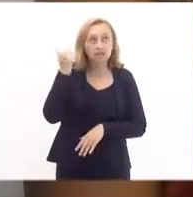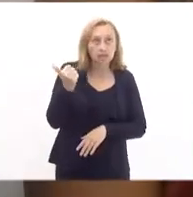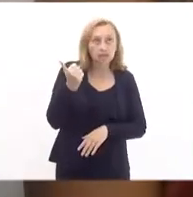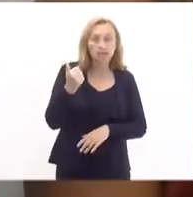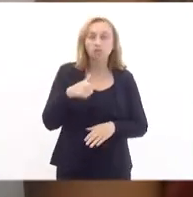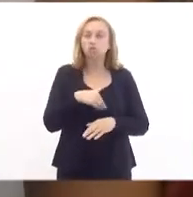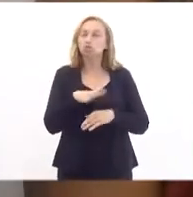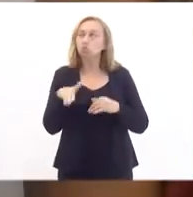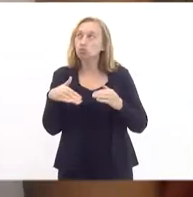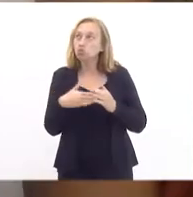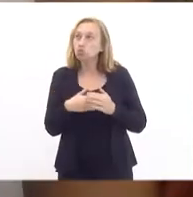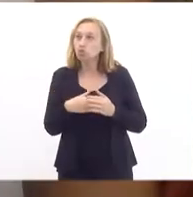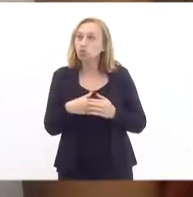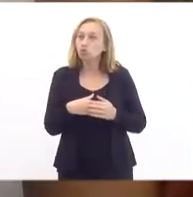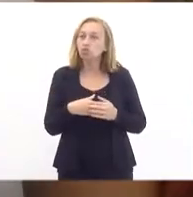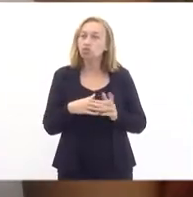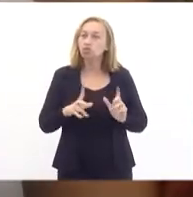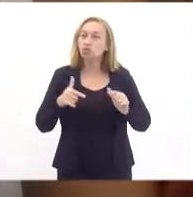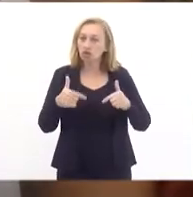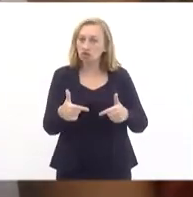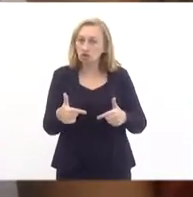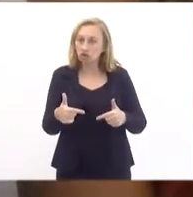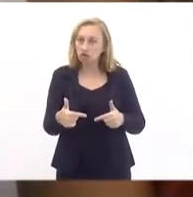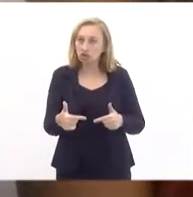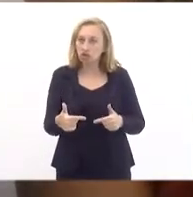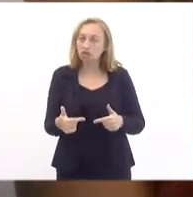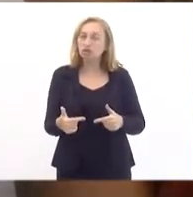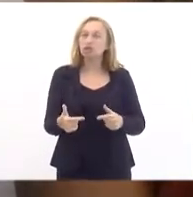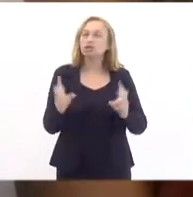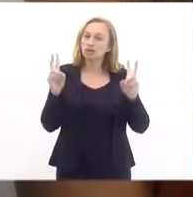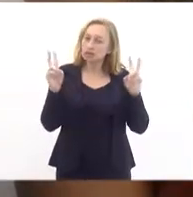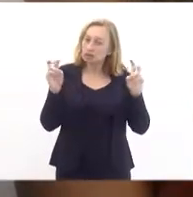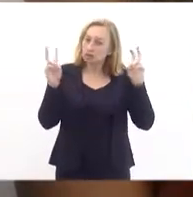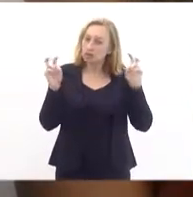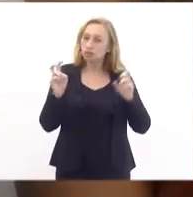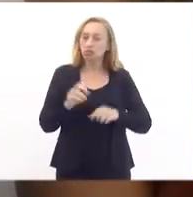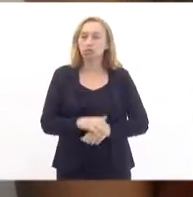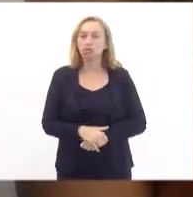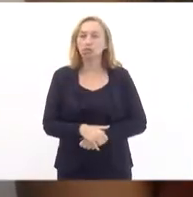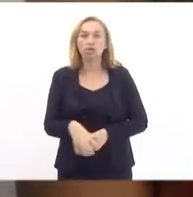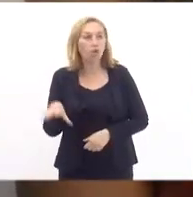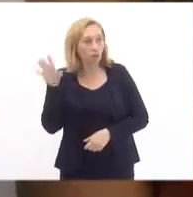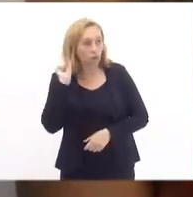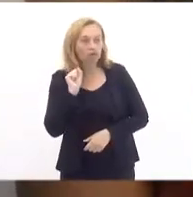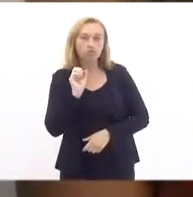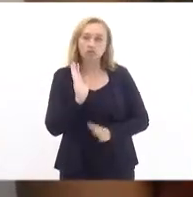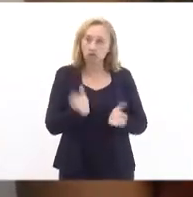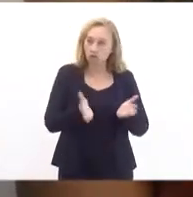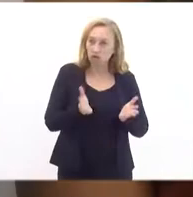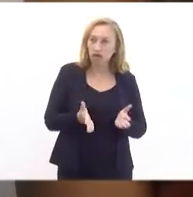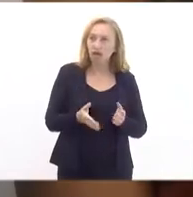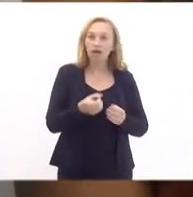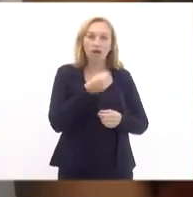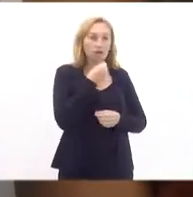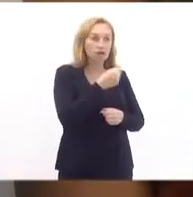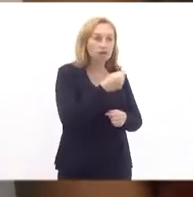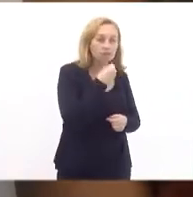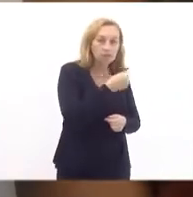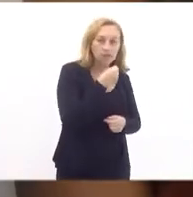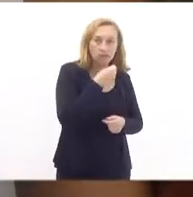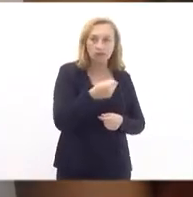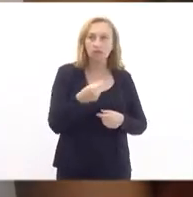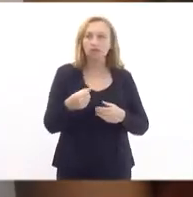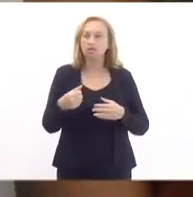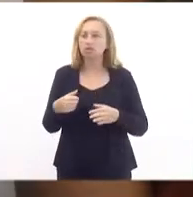toda a sua atuação acerca desse assunto. Ouvimos já, tanto na imprensa, como manifestações